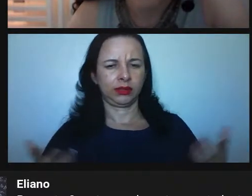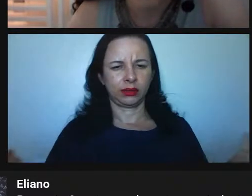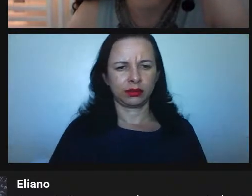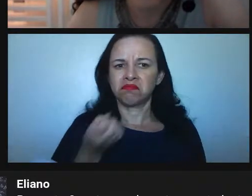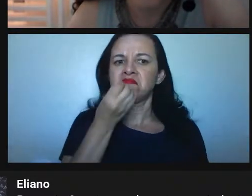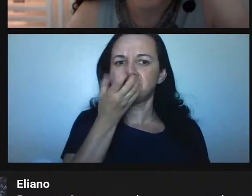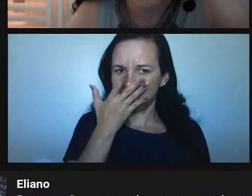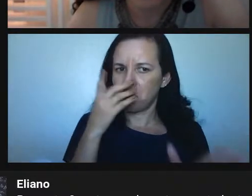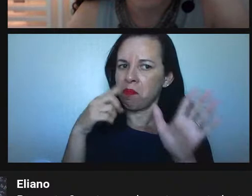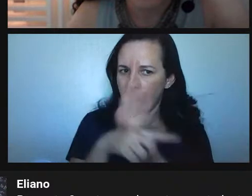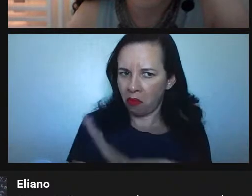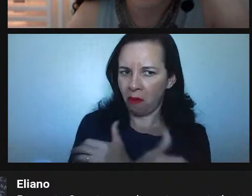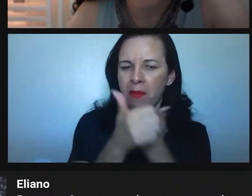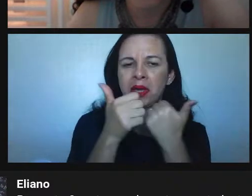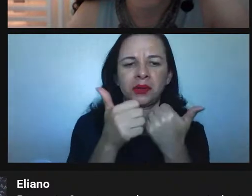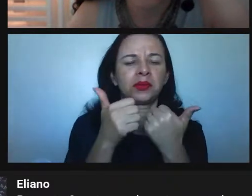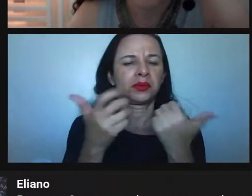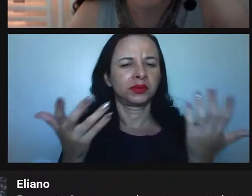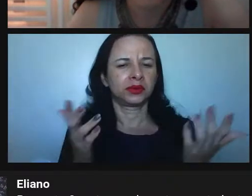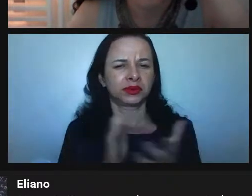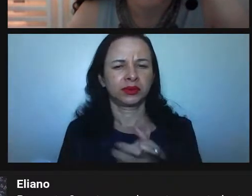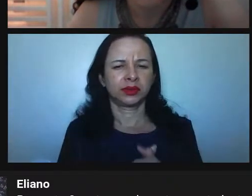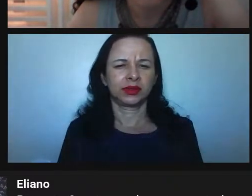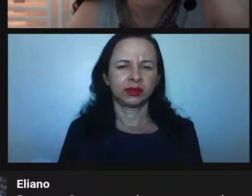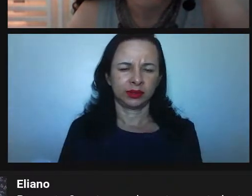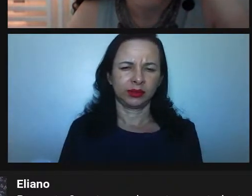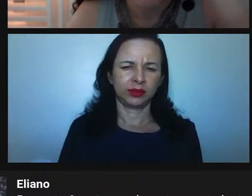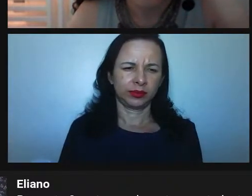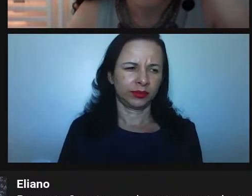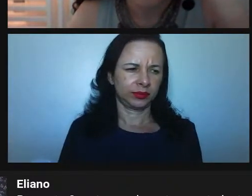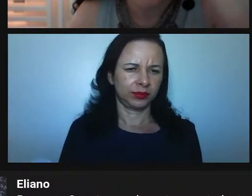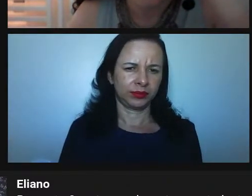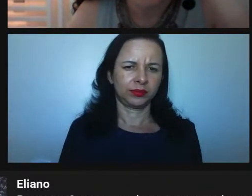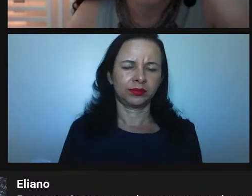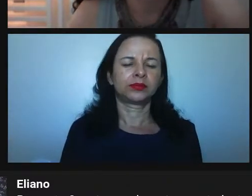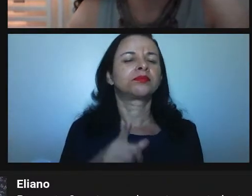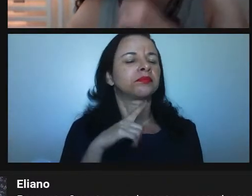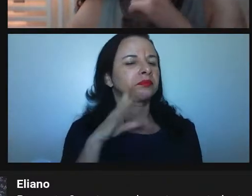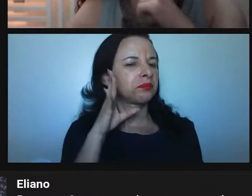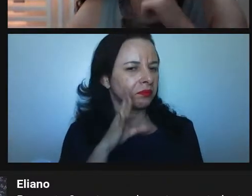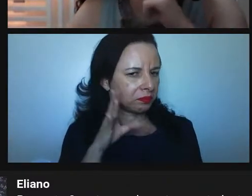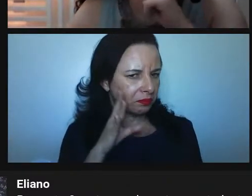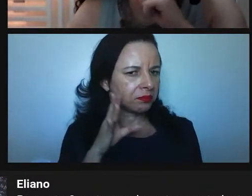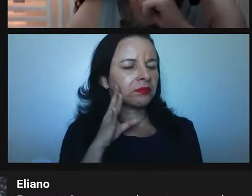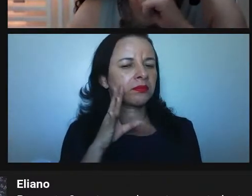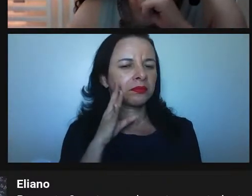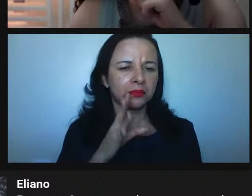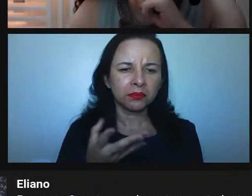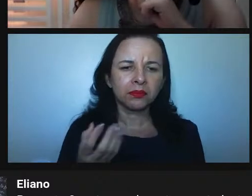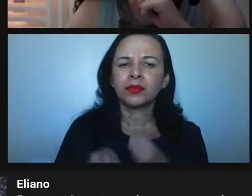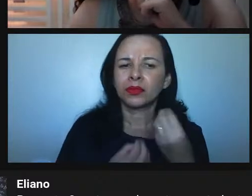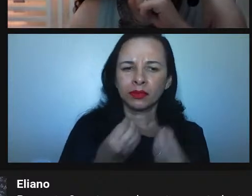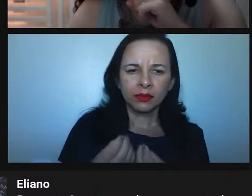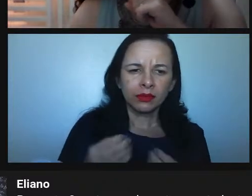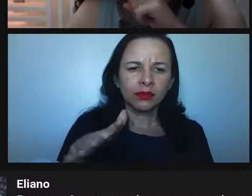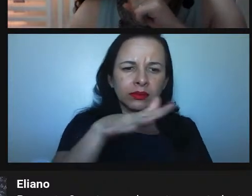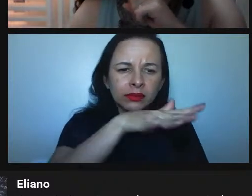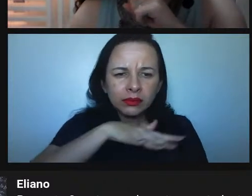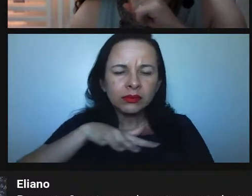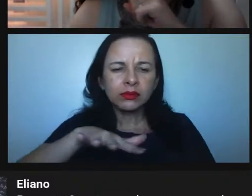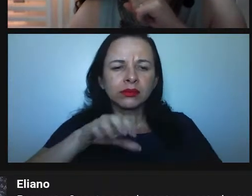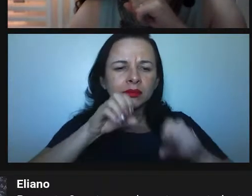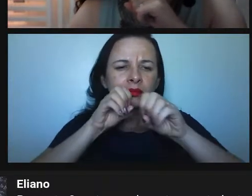olha aí Eliane Muito obrigado pela pela pergunta é bastante interessante realmente o campo da educação